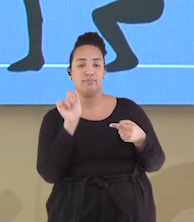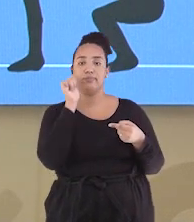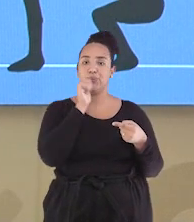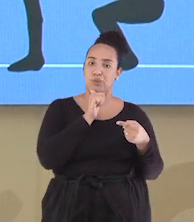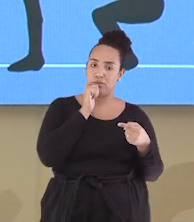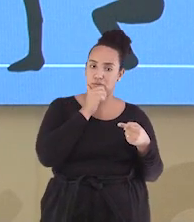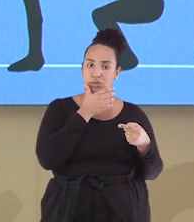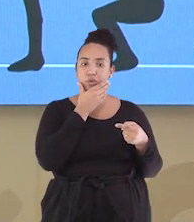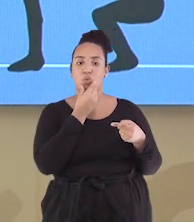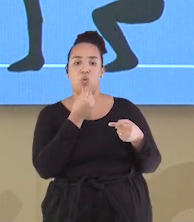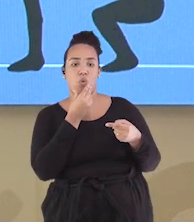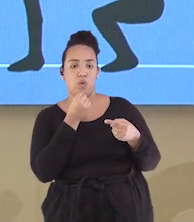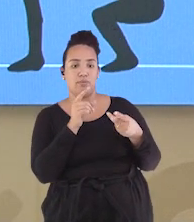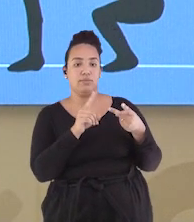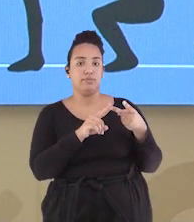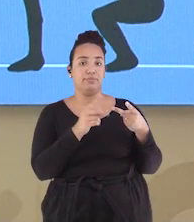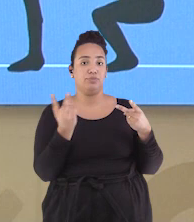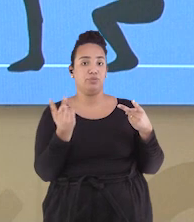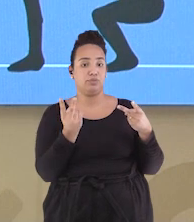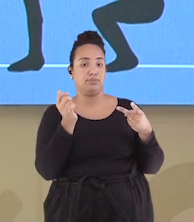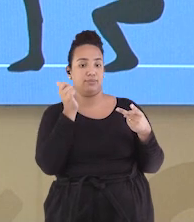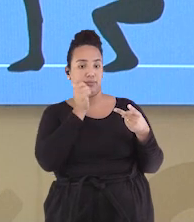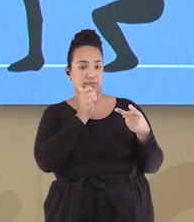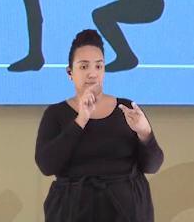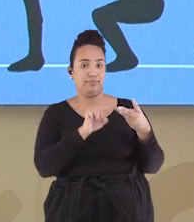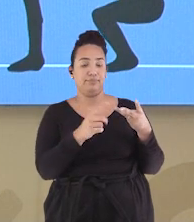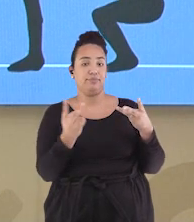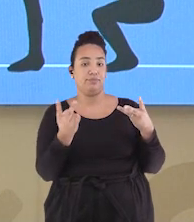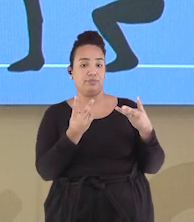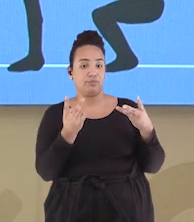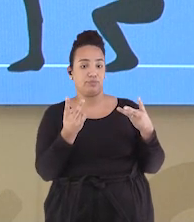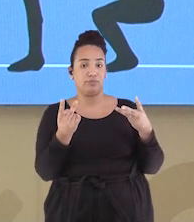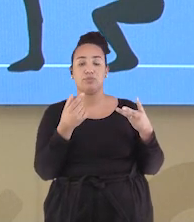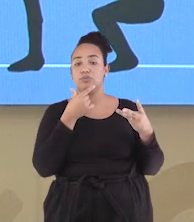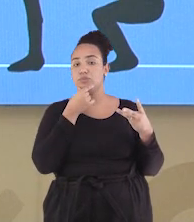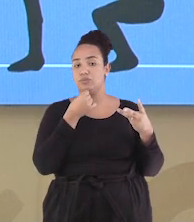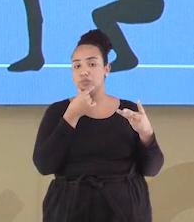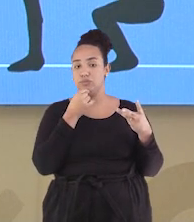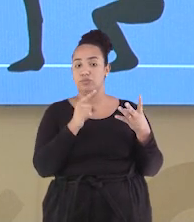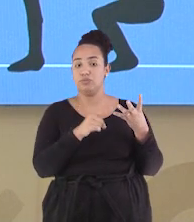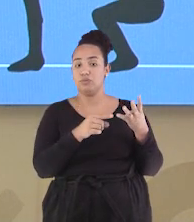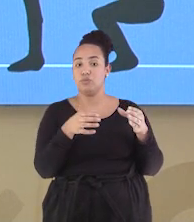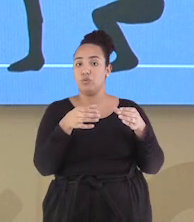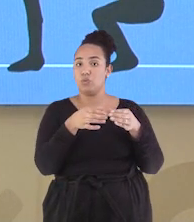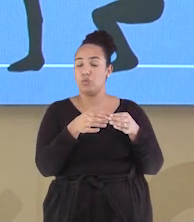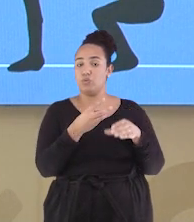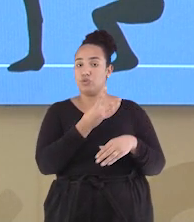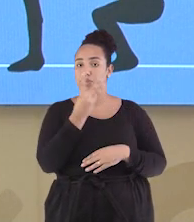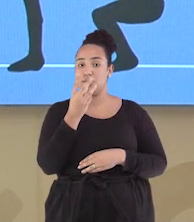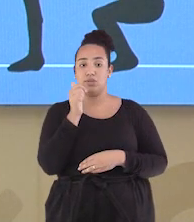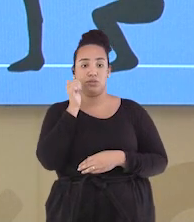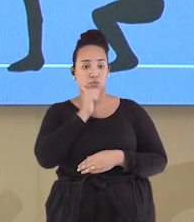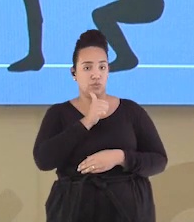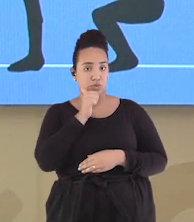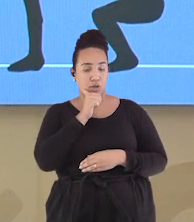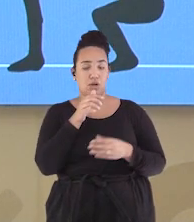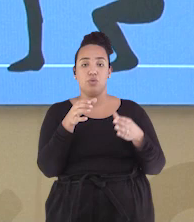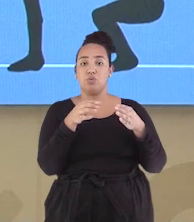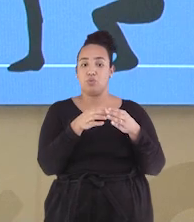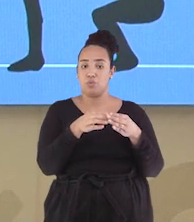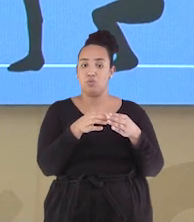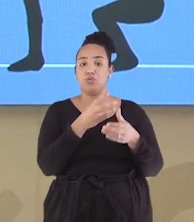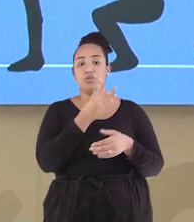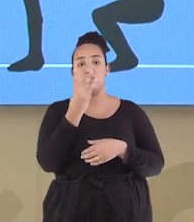mulher; dupla feminina, dupla masculina, grupo feminino, composto por 3 mulheres, e grupo